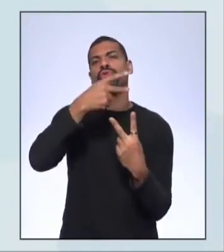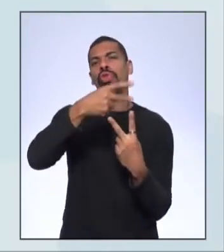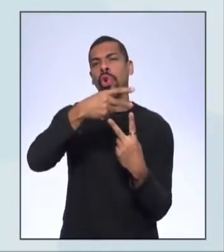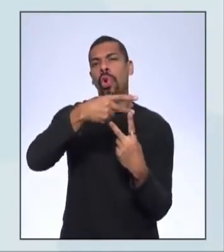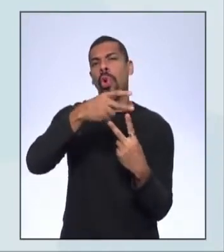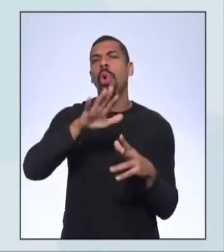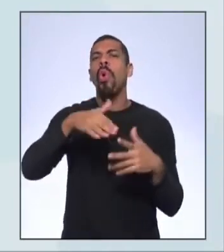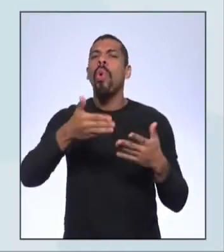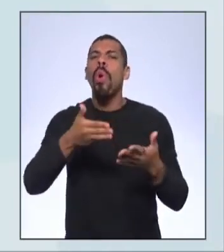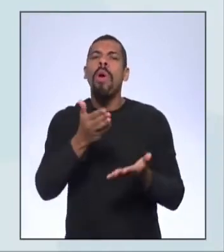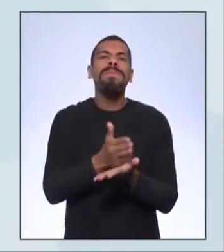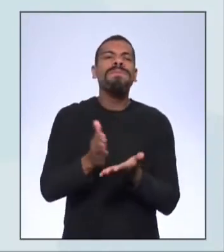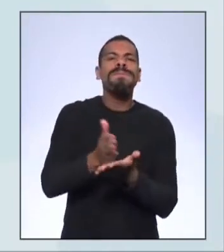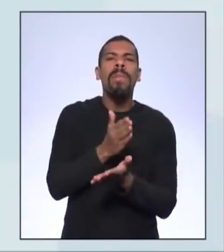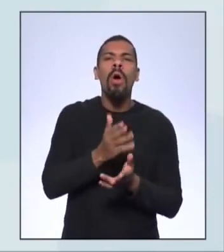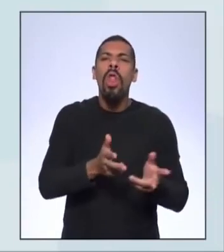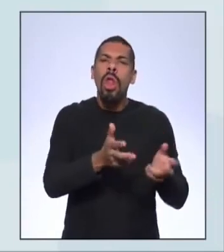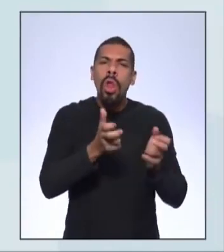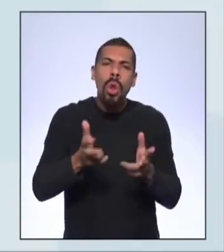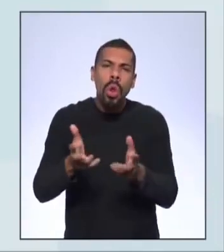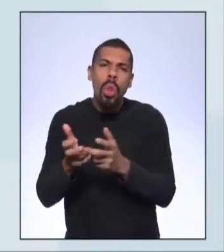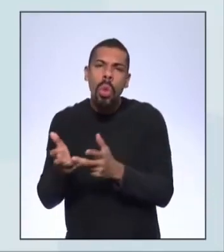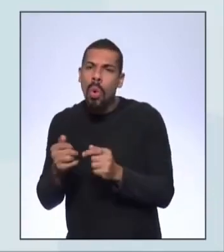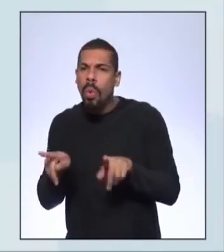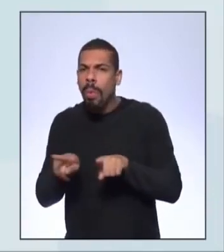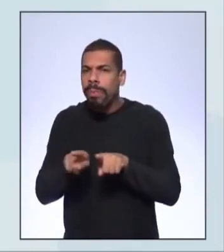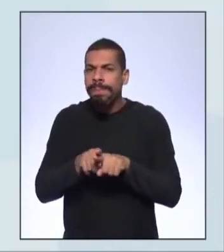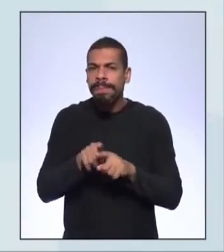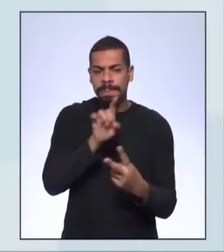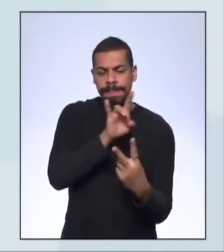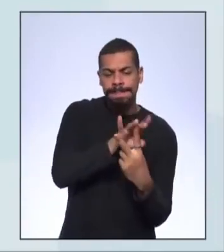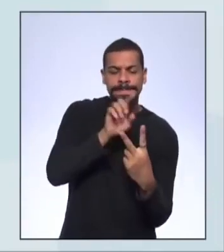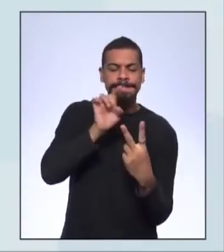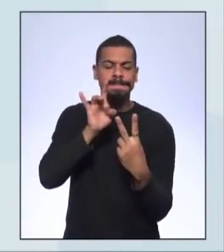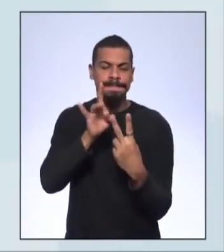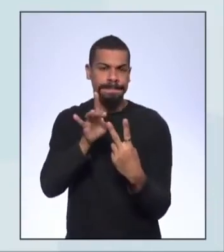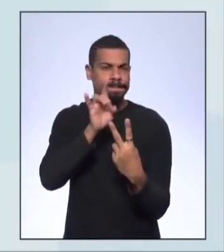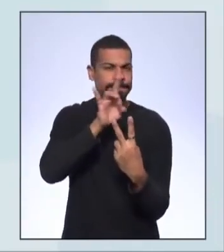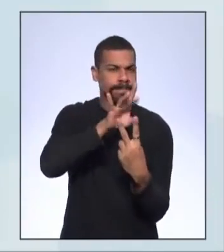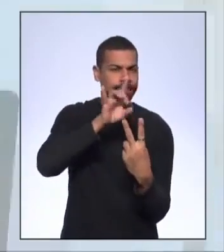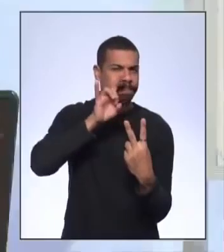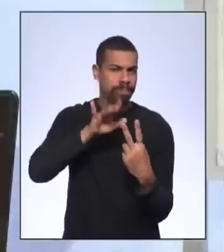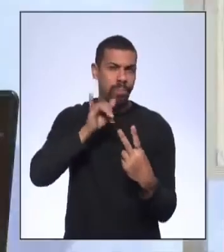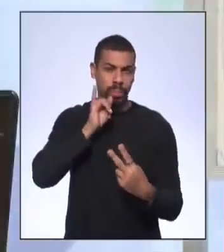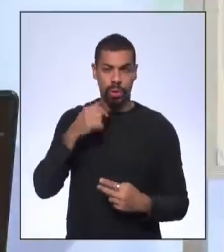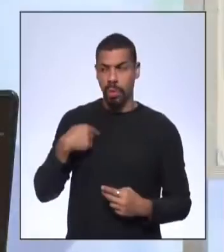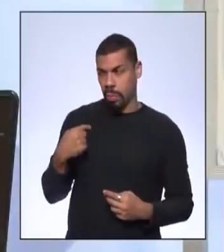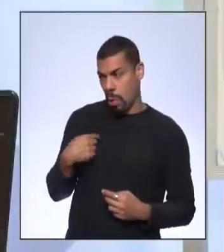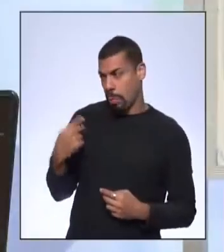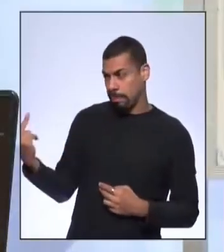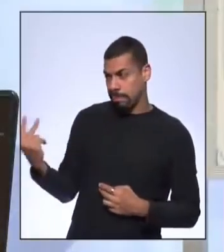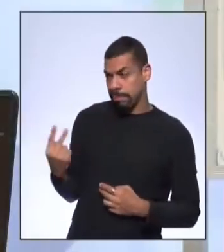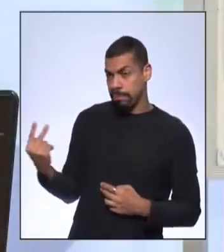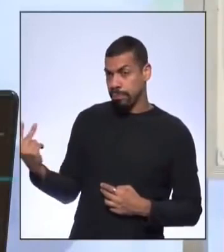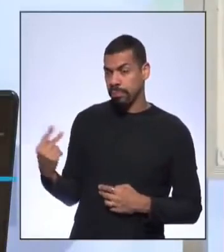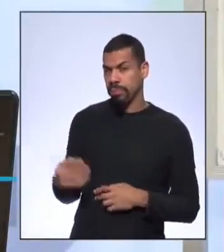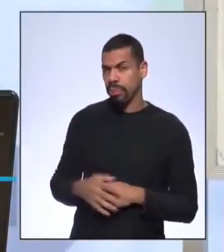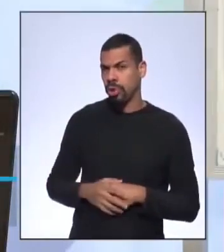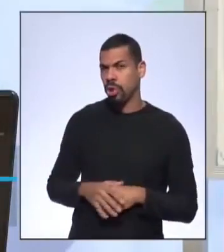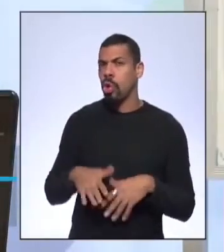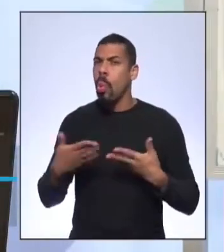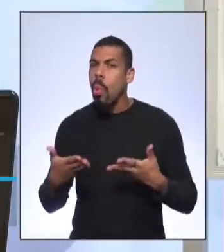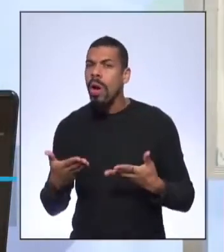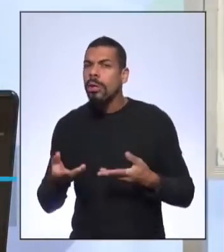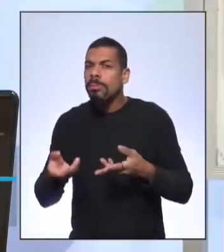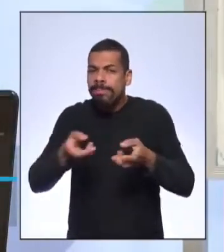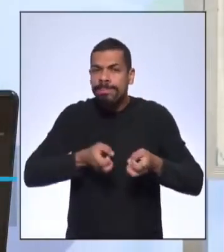calcule que parte do lucro coube a cada um deles. Então, pensa de novo, eu e a Alessandra, o quanto tem que ficar para